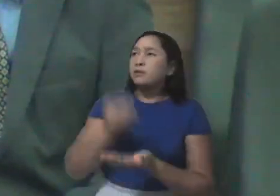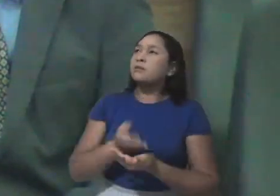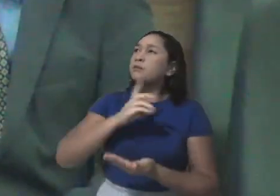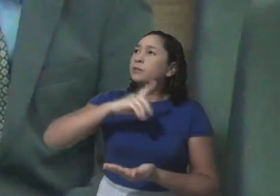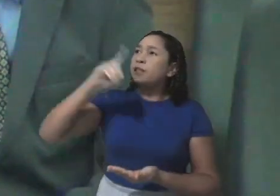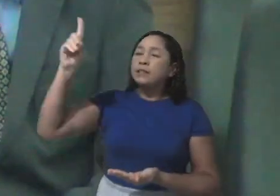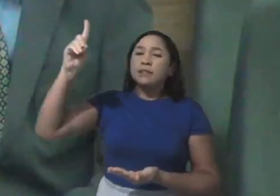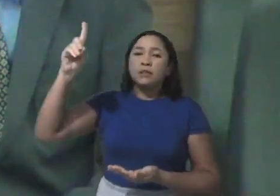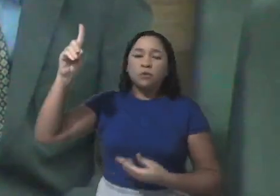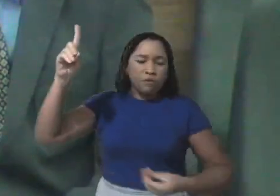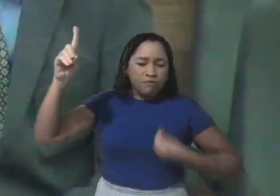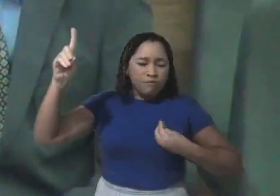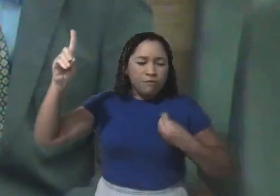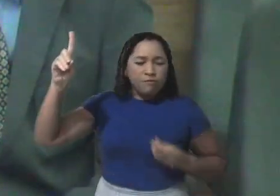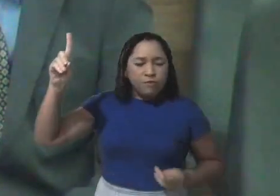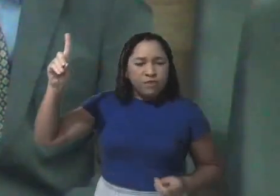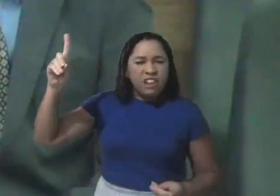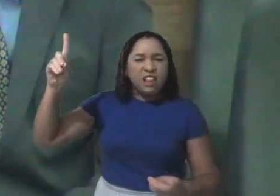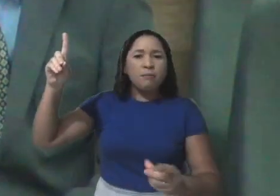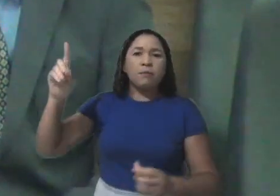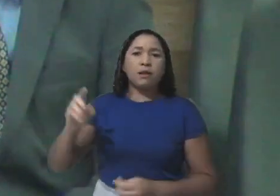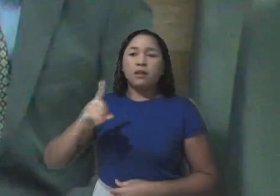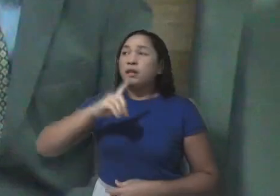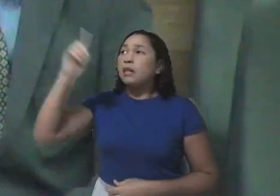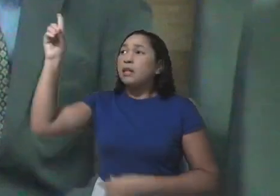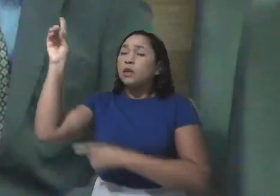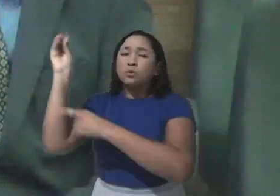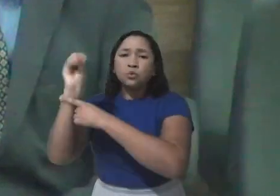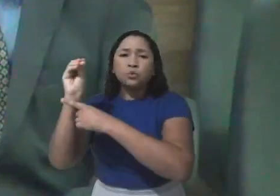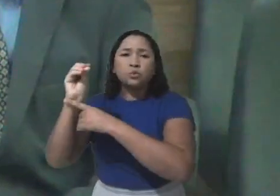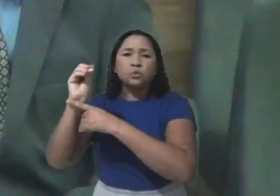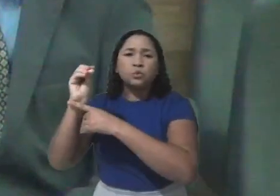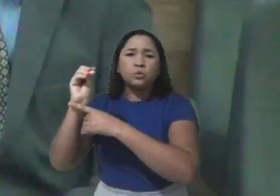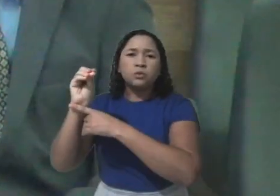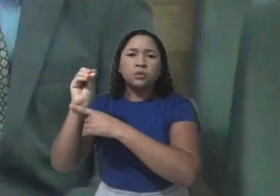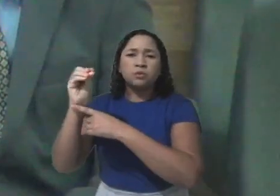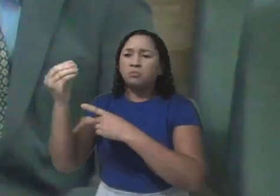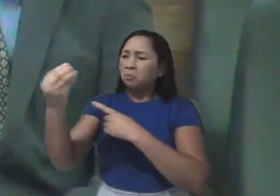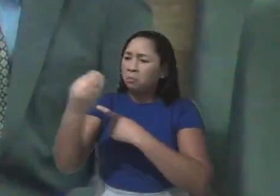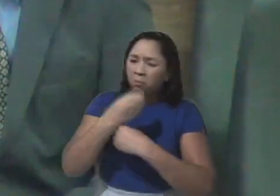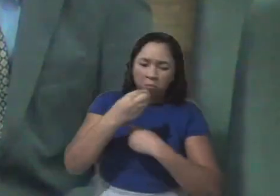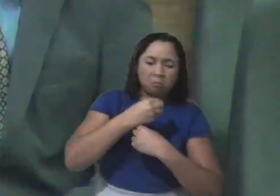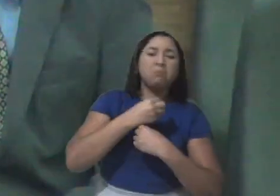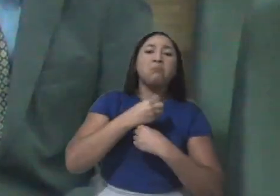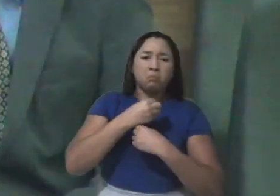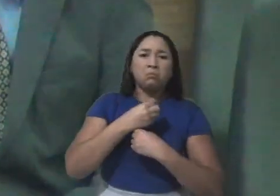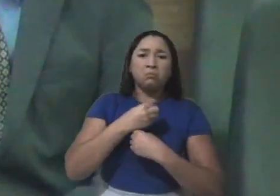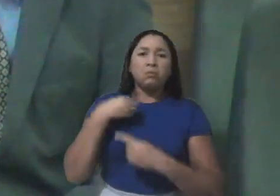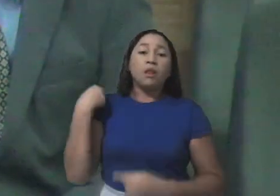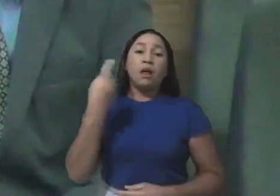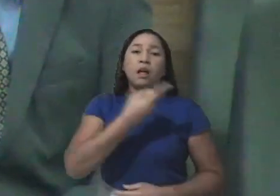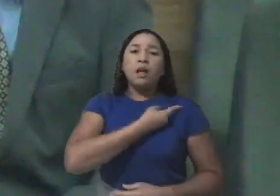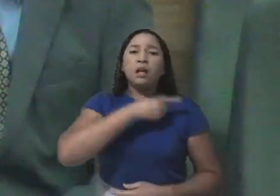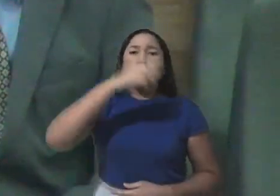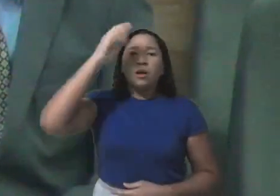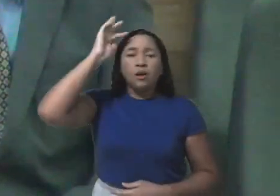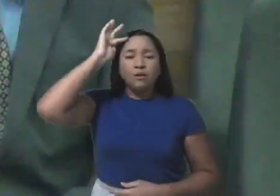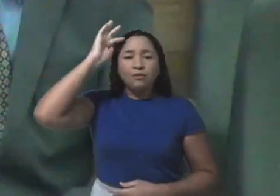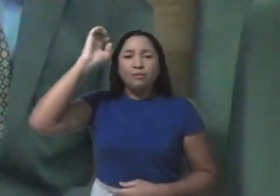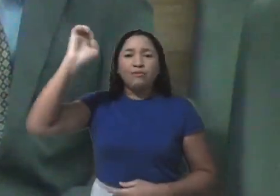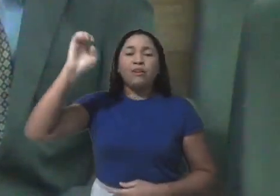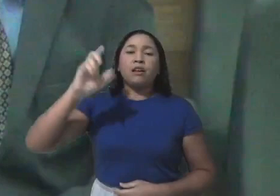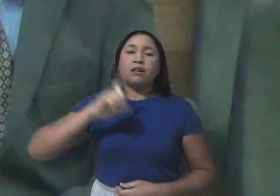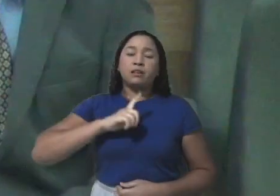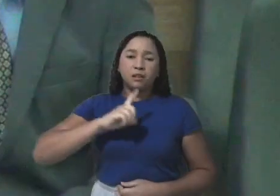aqui, porque Ele cuida de mim e de você. Nós temos fé porque